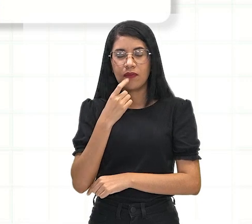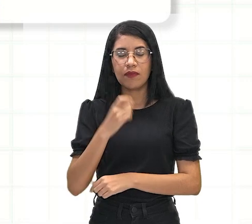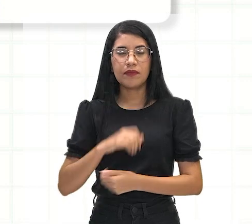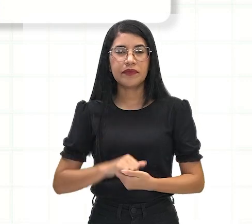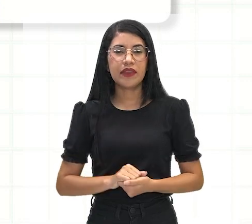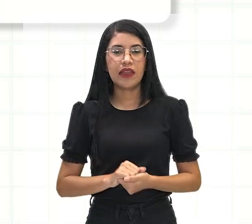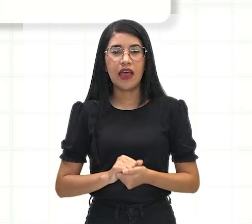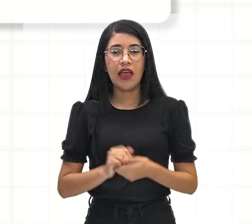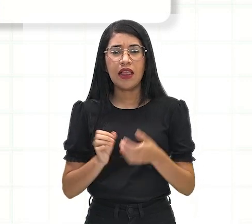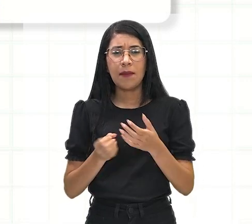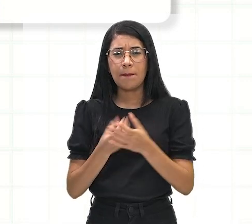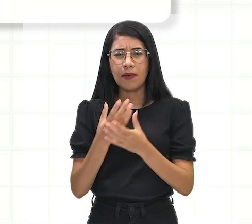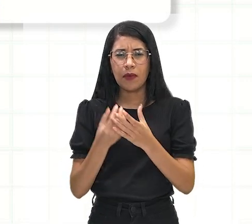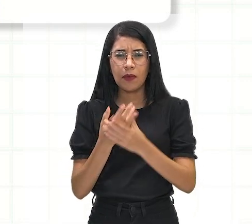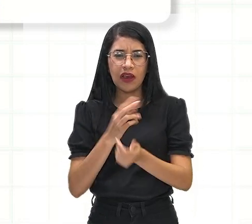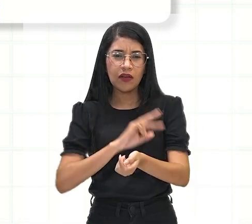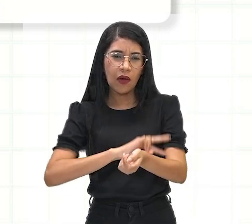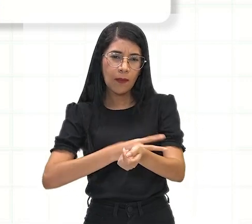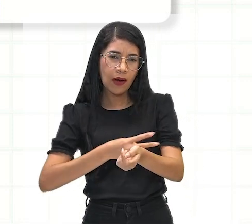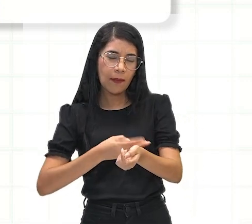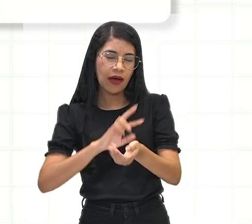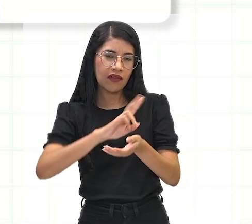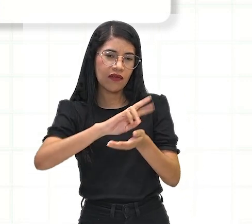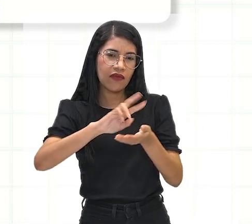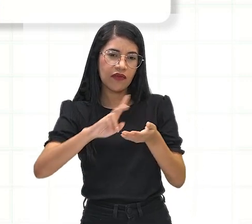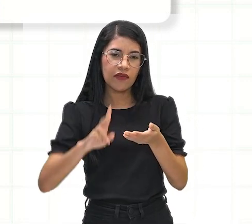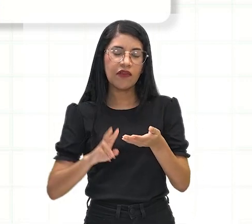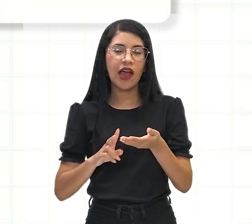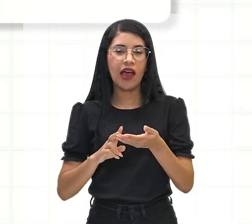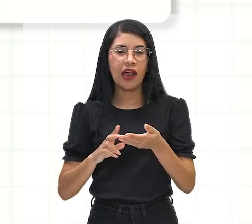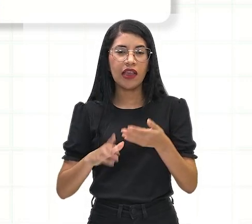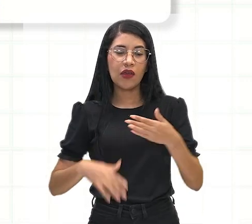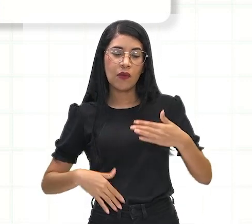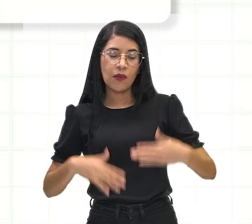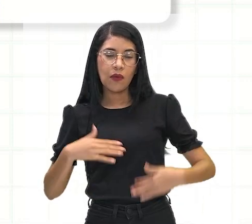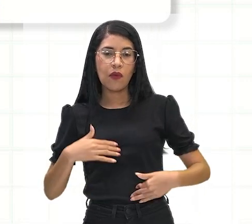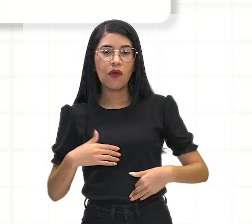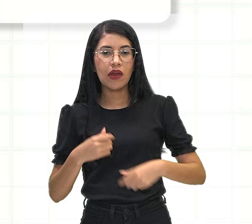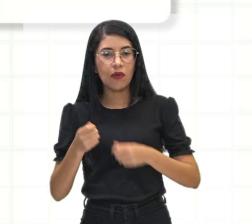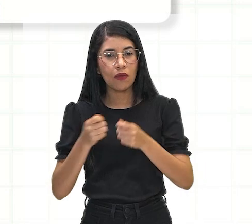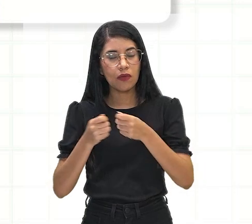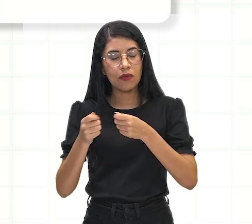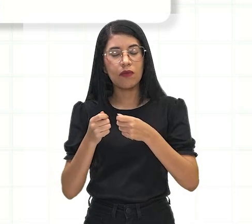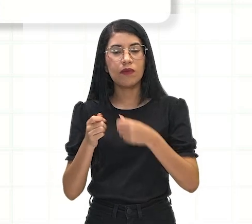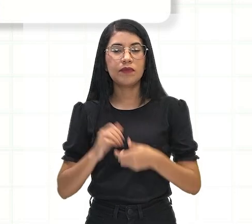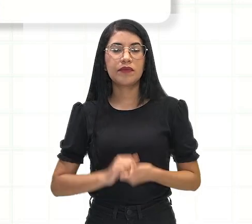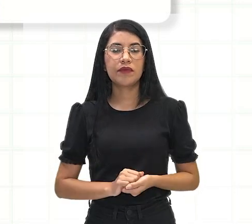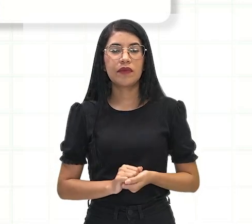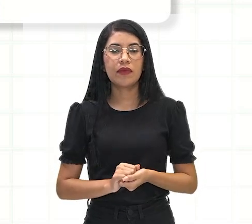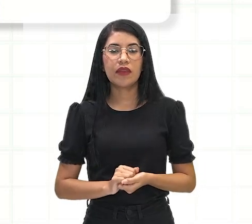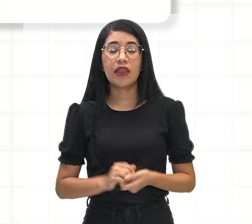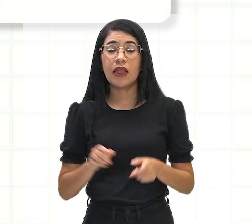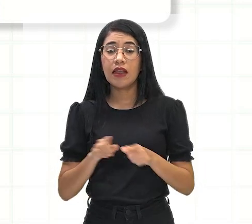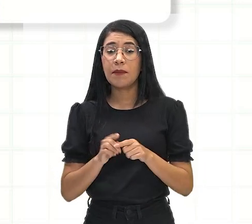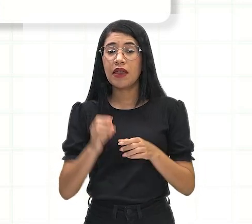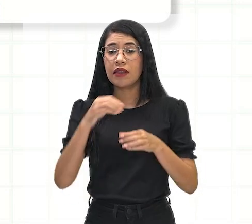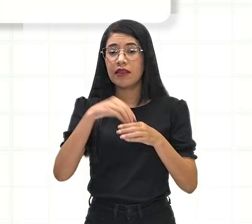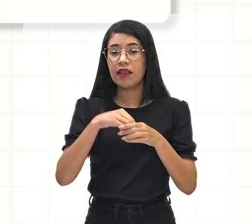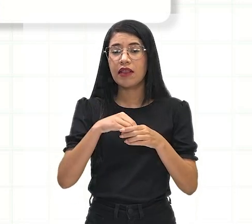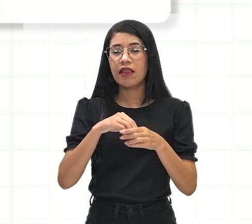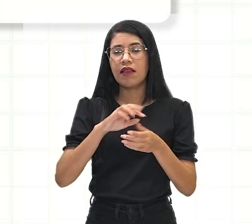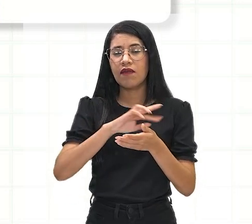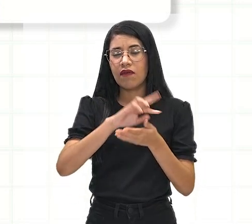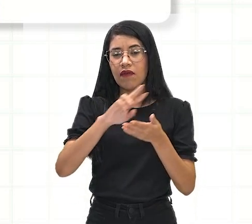vai produzir vários hormônios que vão regular as funções do nosso organismo. Dentre esses hormônios estão